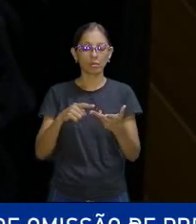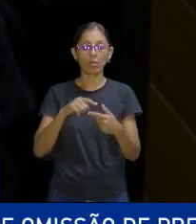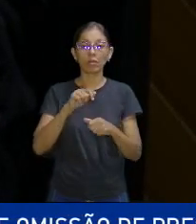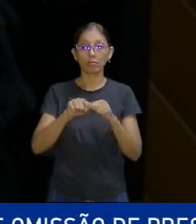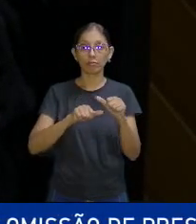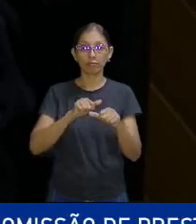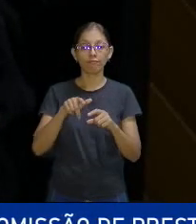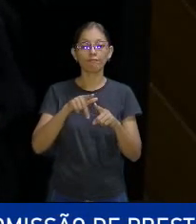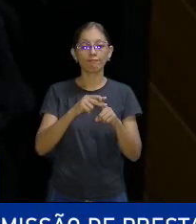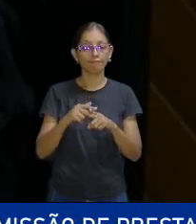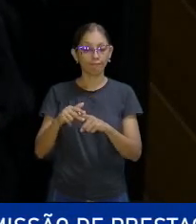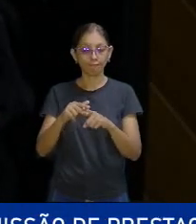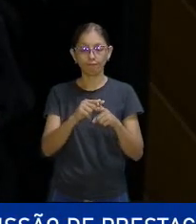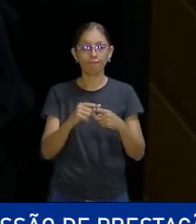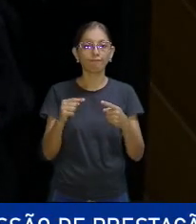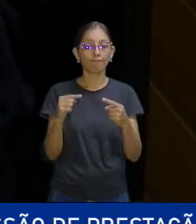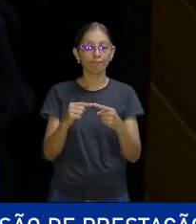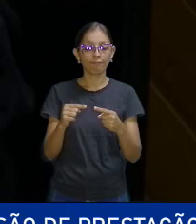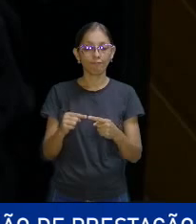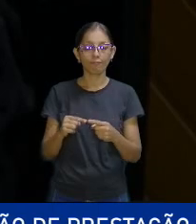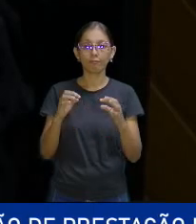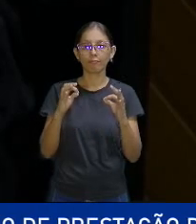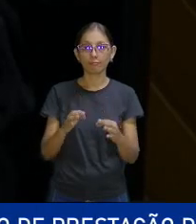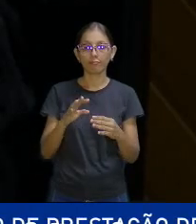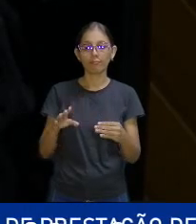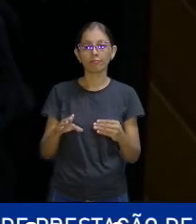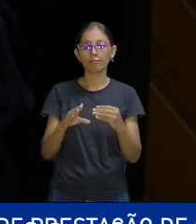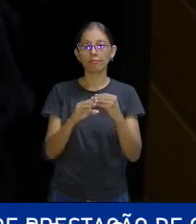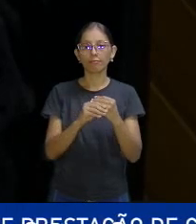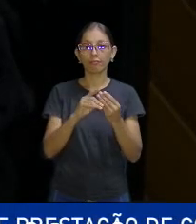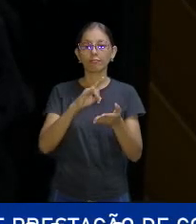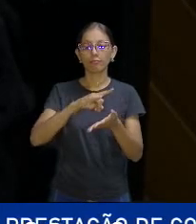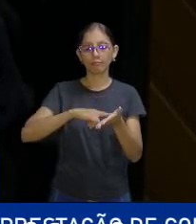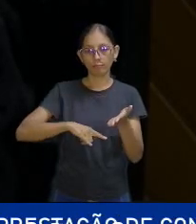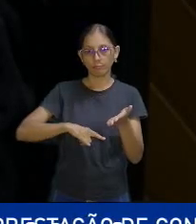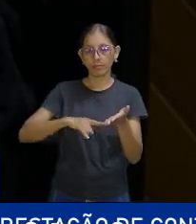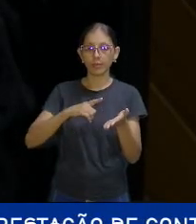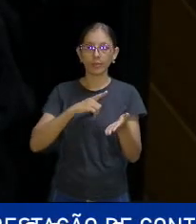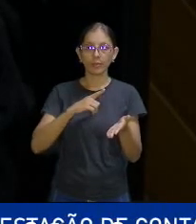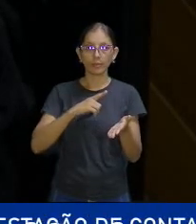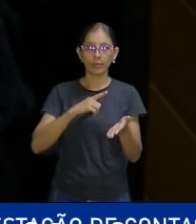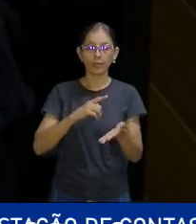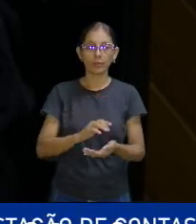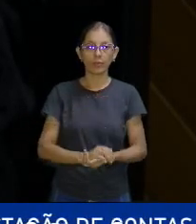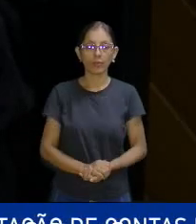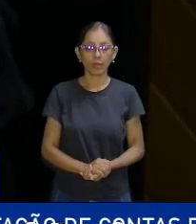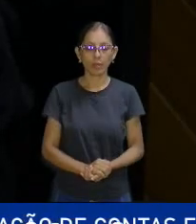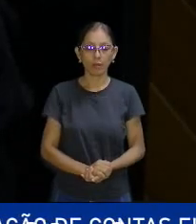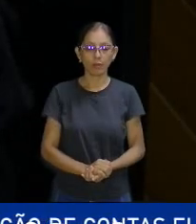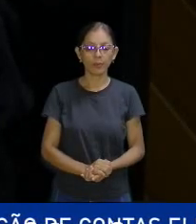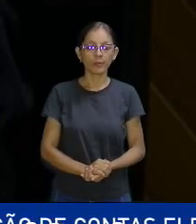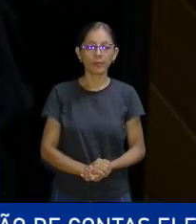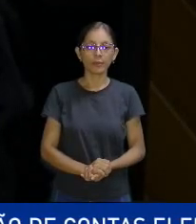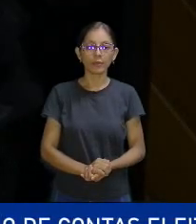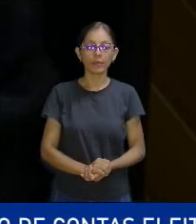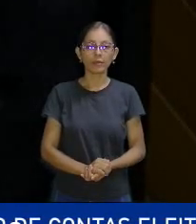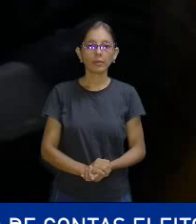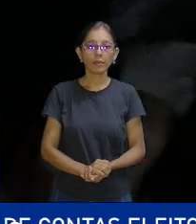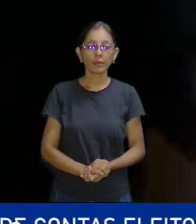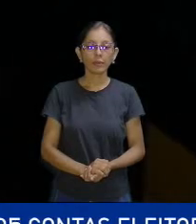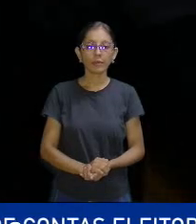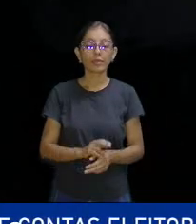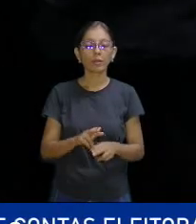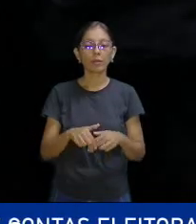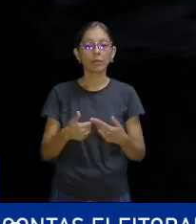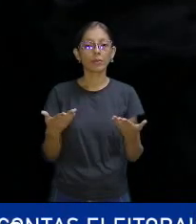juntada dos documentos exigidos e o atendimento aos critérios técnicos definidos pela Justiça Eleitoral. Dessa forma,